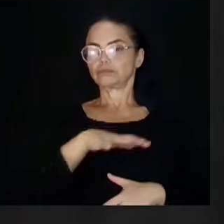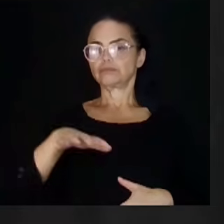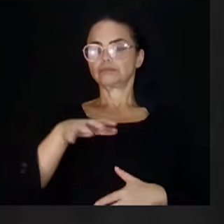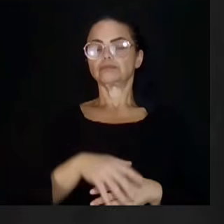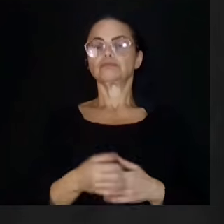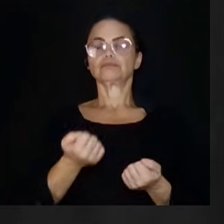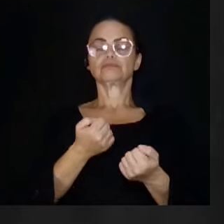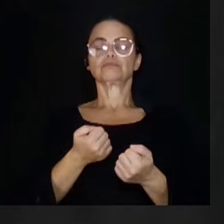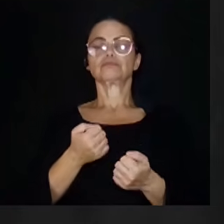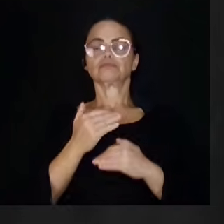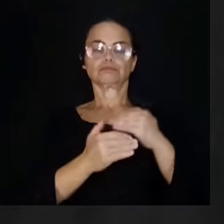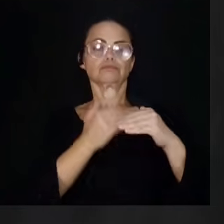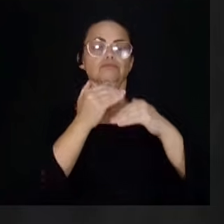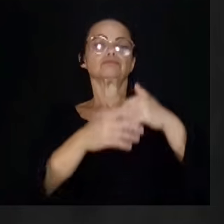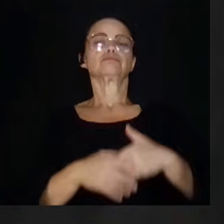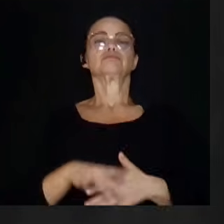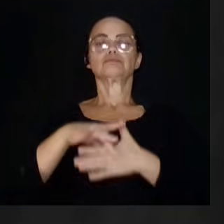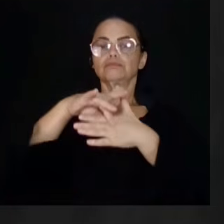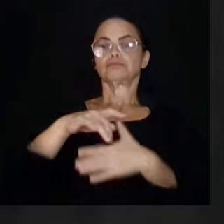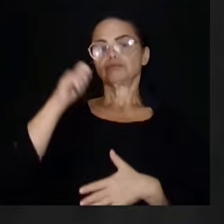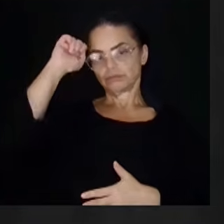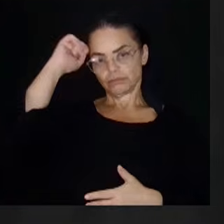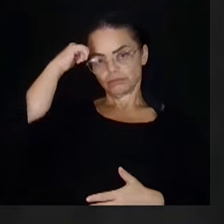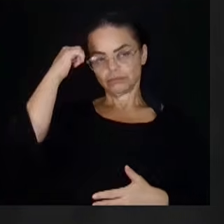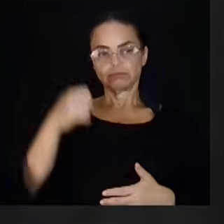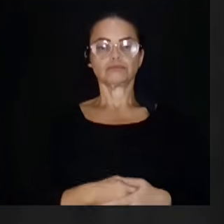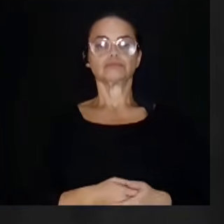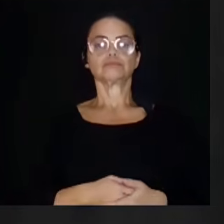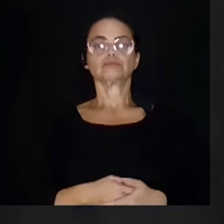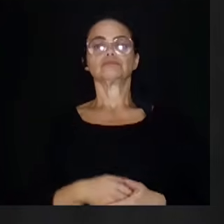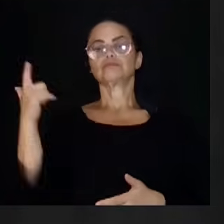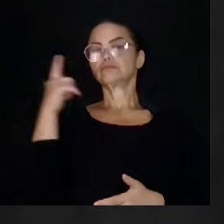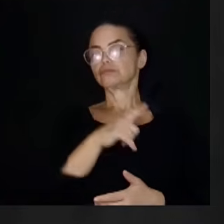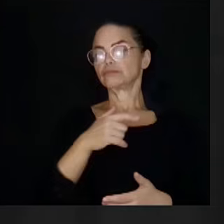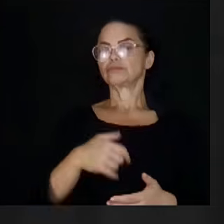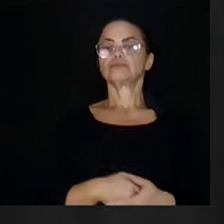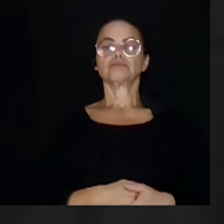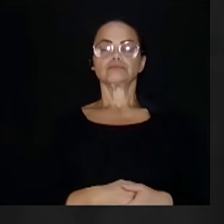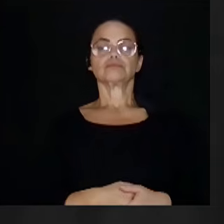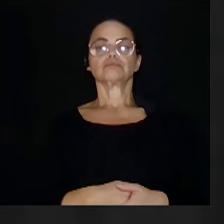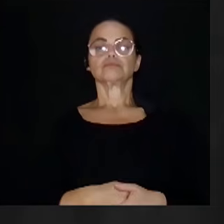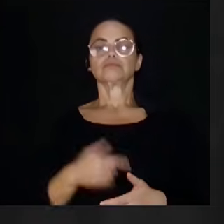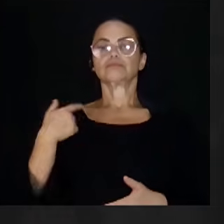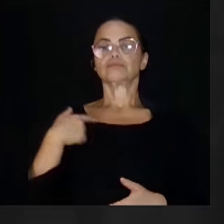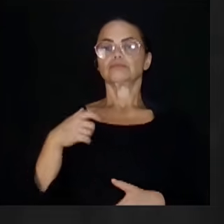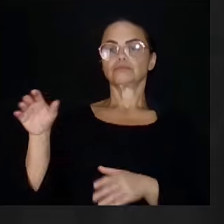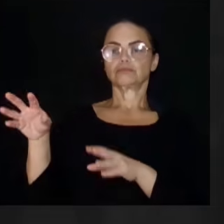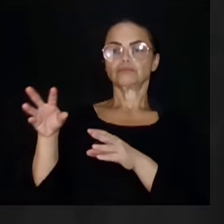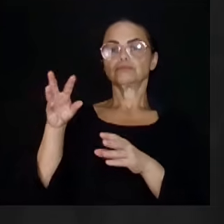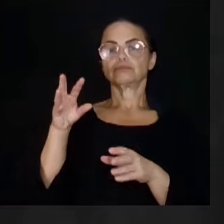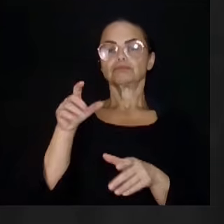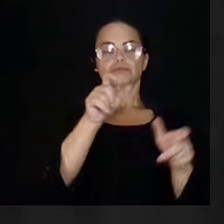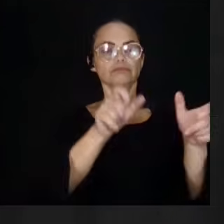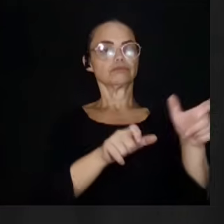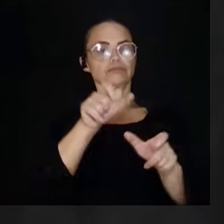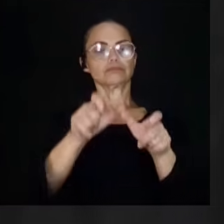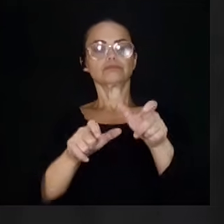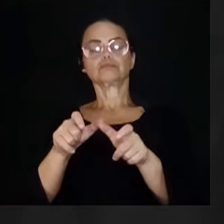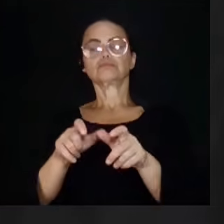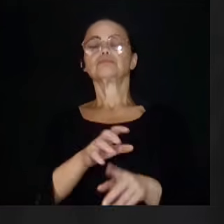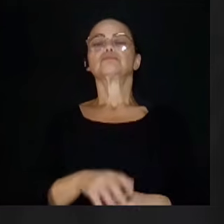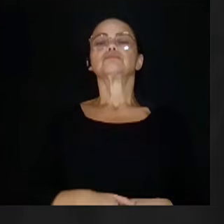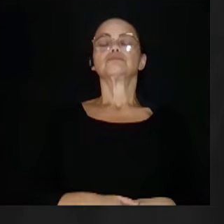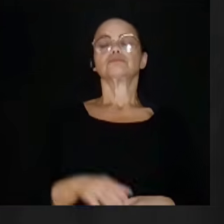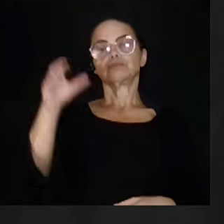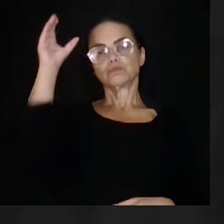enquanto lideranças negras, é para que a gente consiga estar trazendo essas pessoas, e como eu, que tem um trabalho